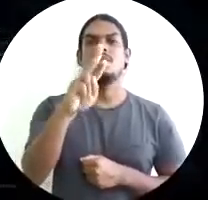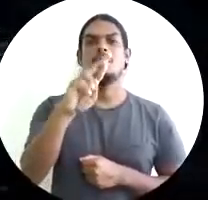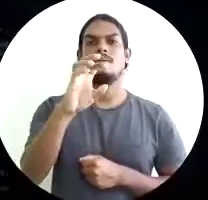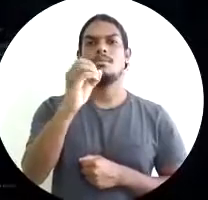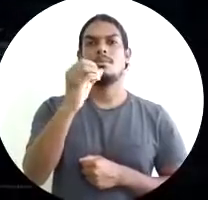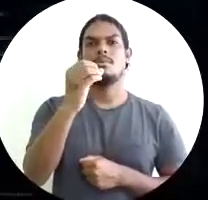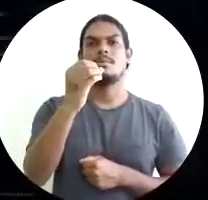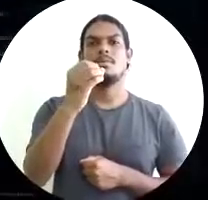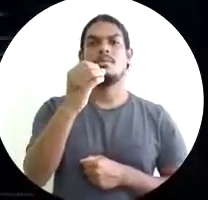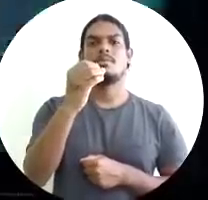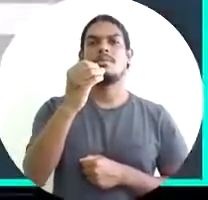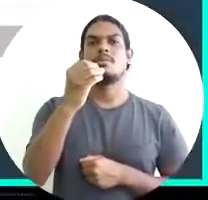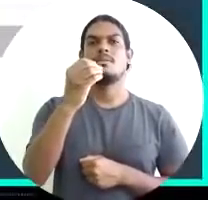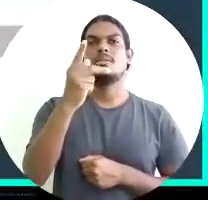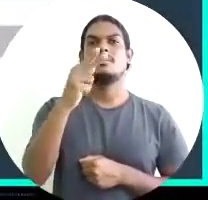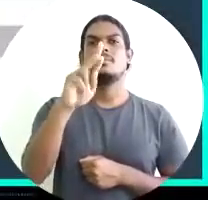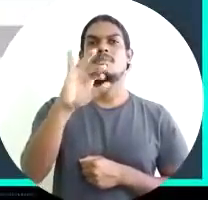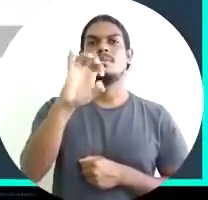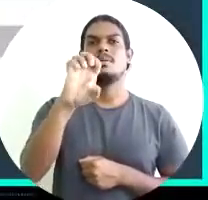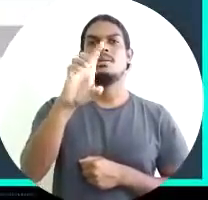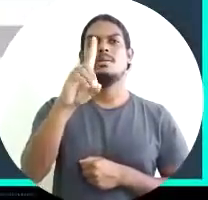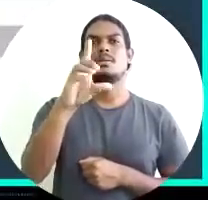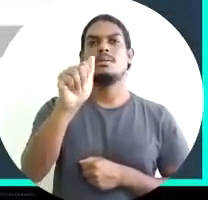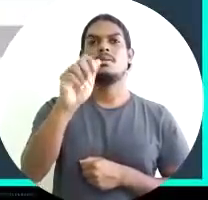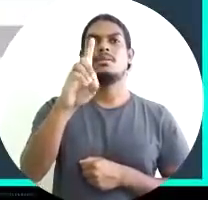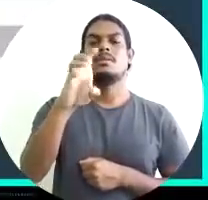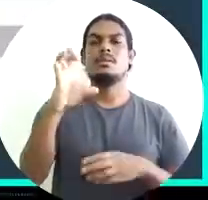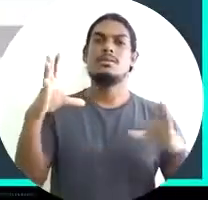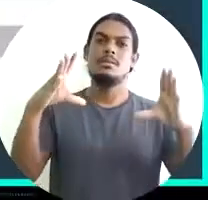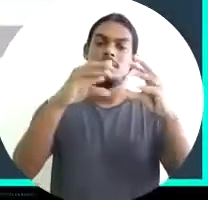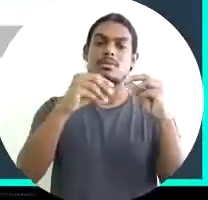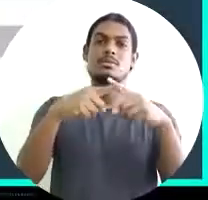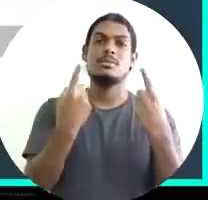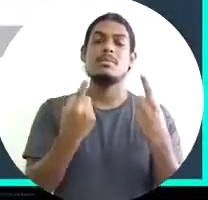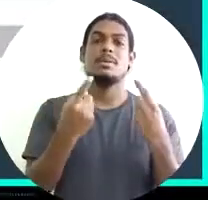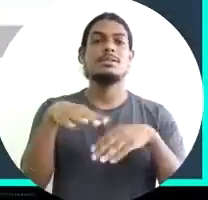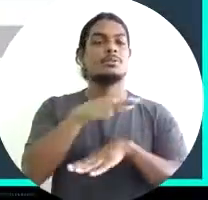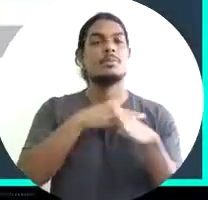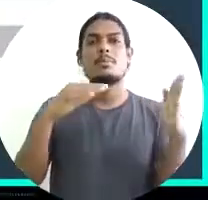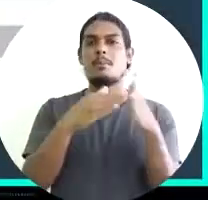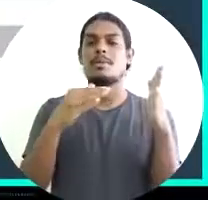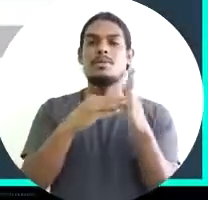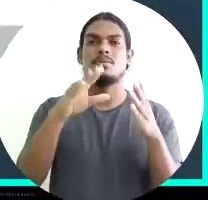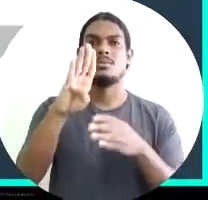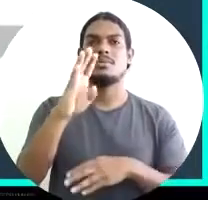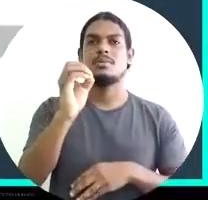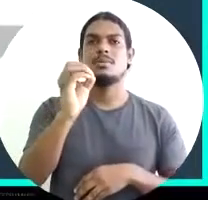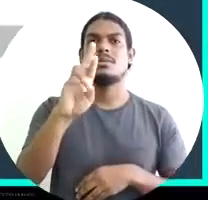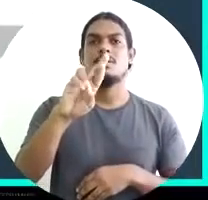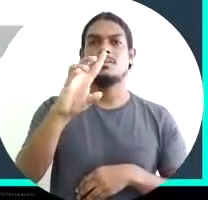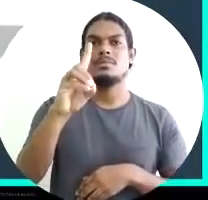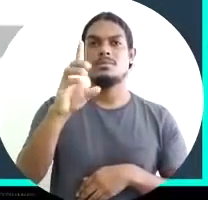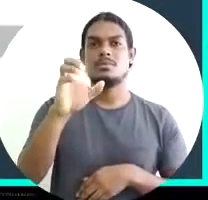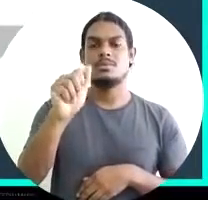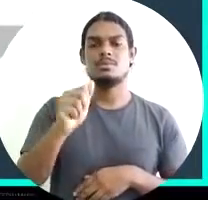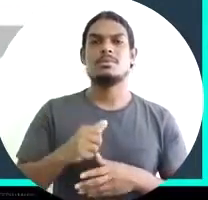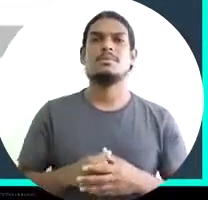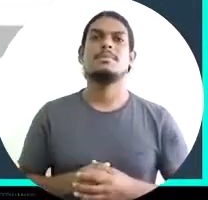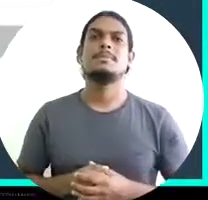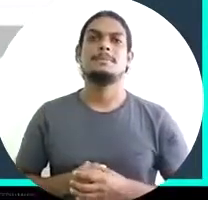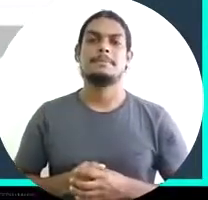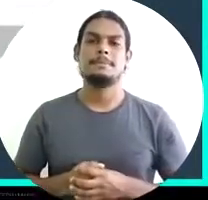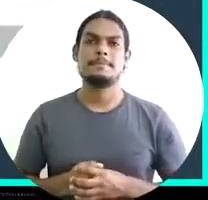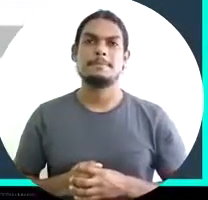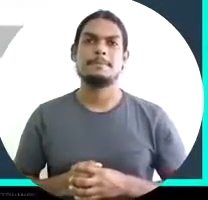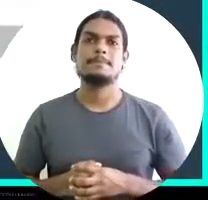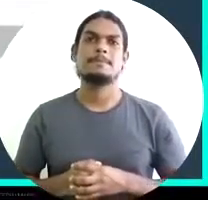propriedade resumida, border, mas nesse caso é para todas as bordas ao mesmo tempo. Vai afetar todas